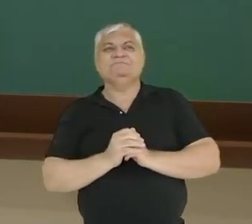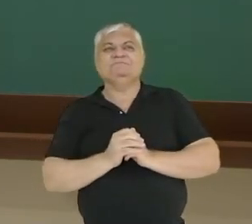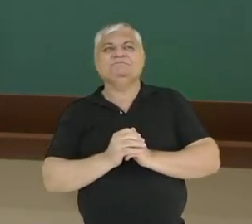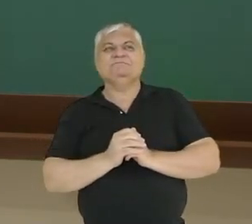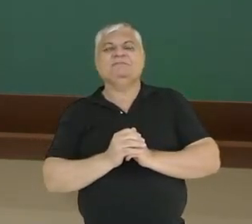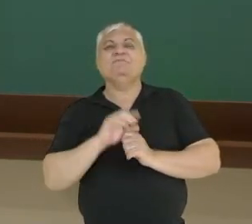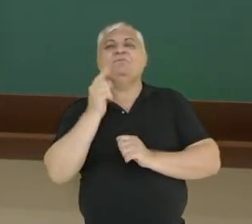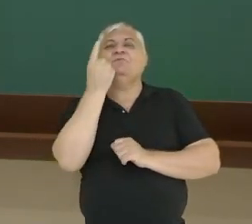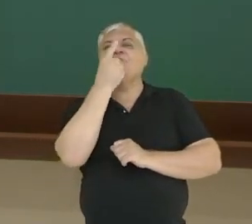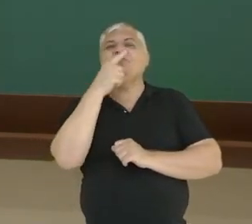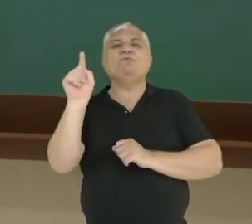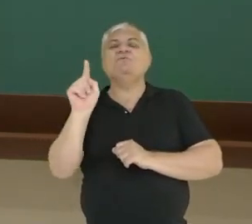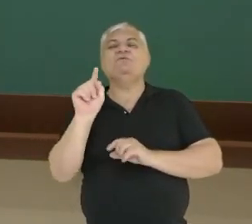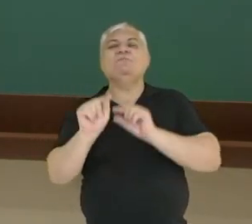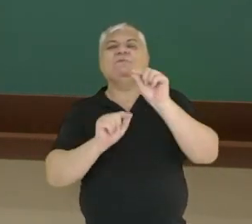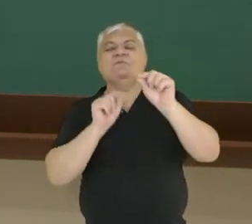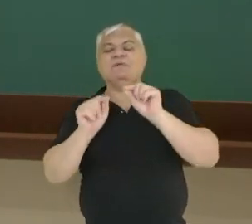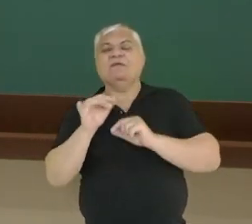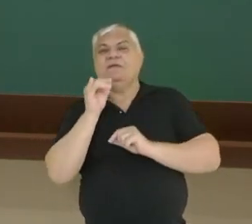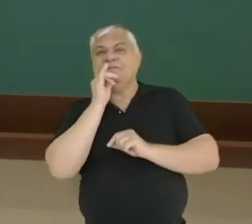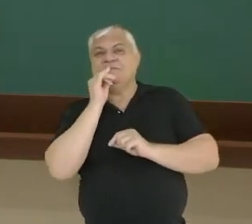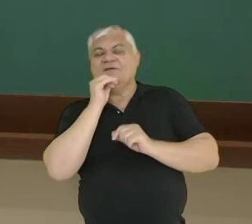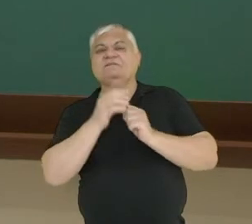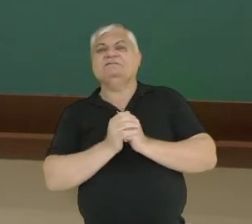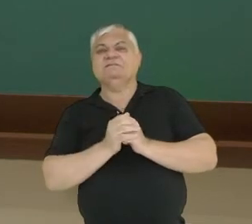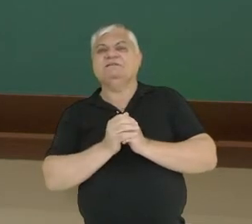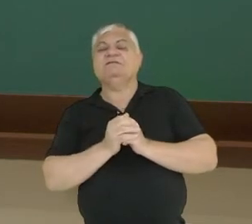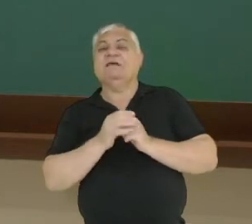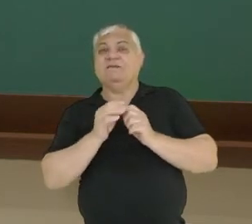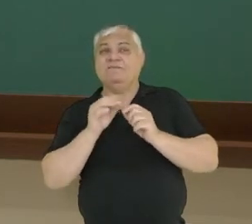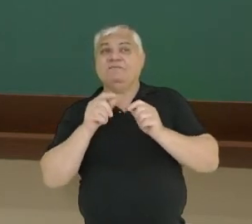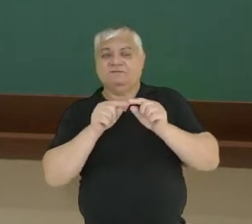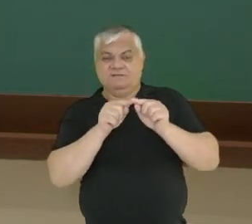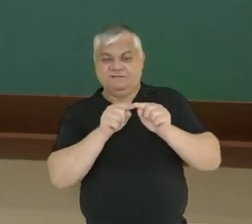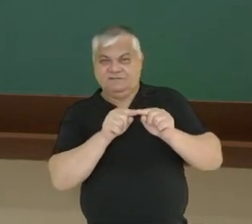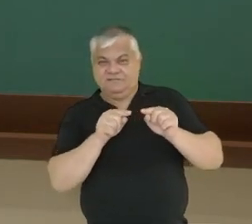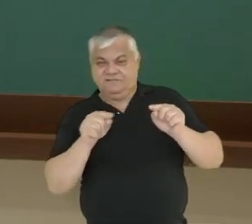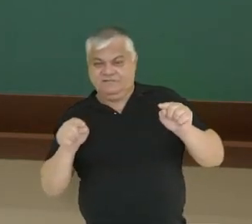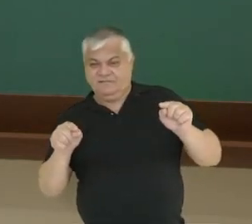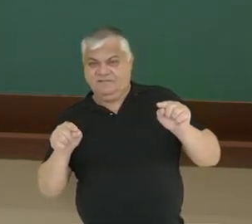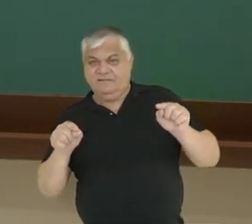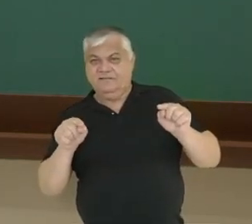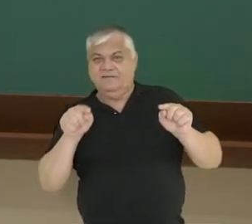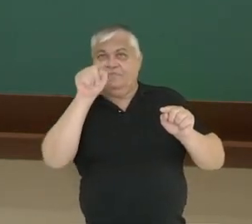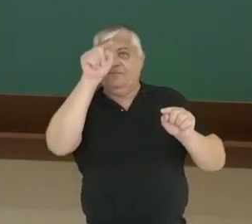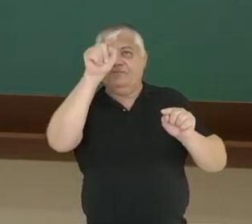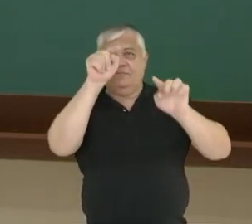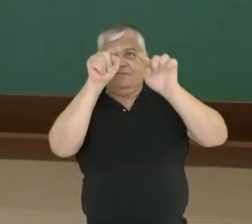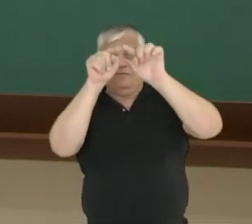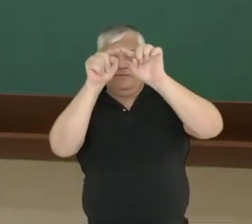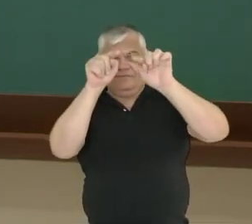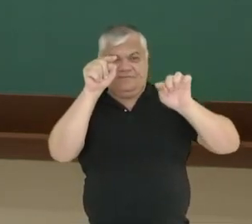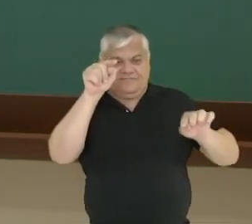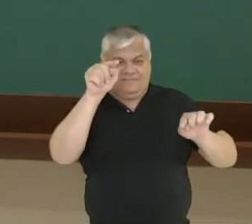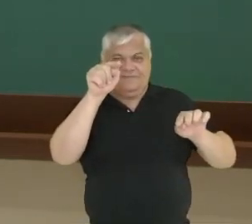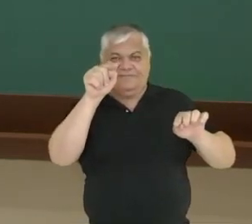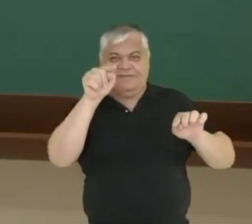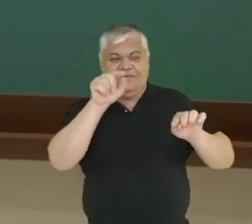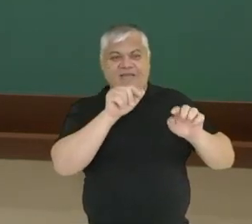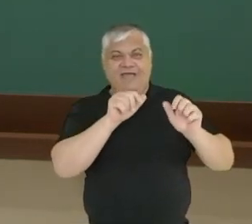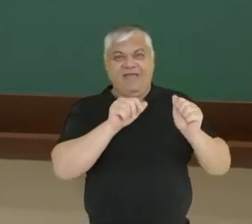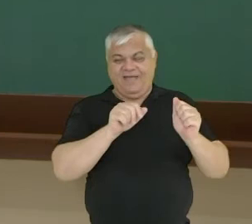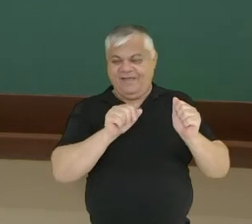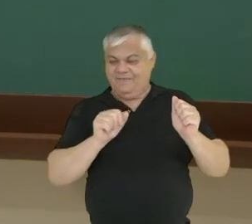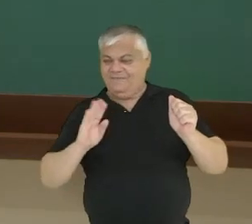último, eu vou traçar as semirretas ligando os pontos A, B e C. E